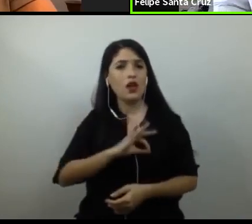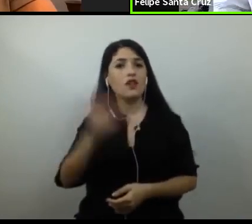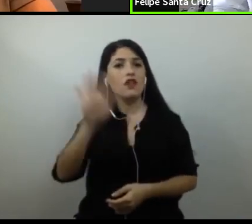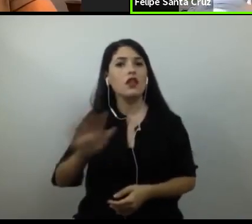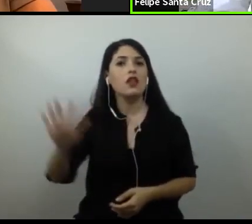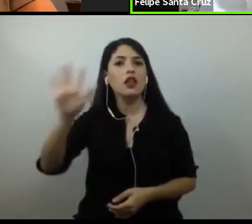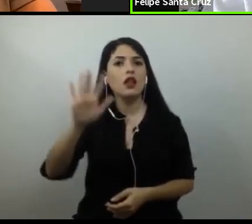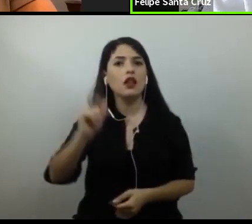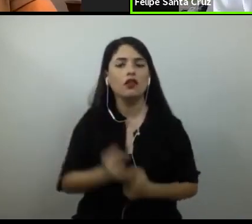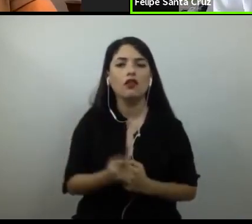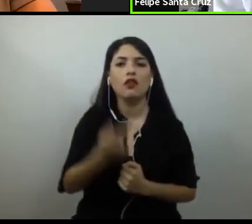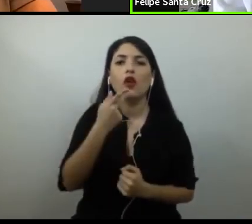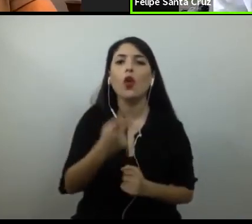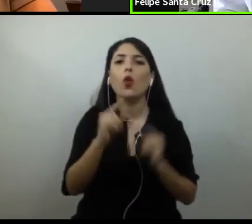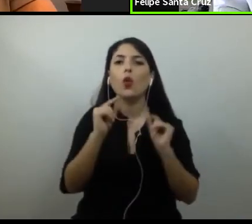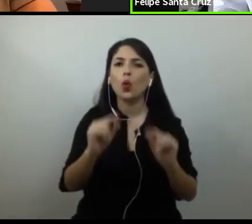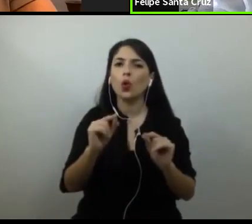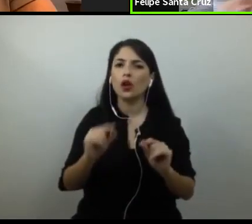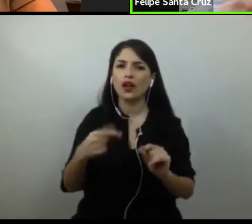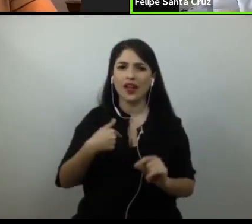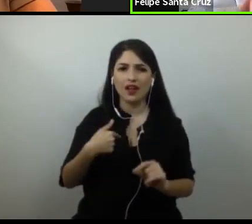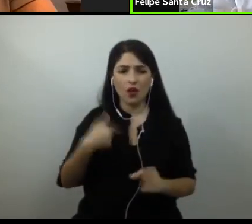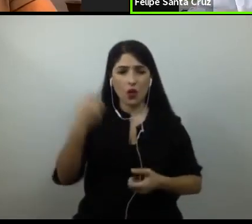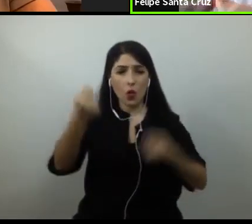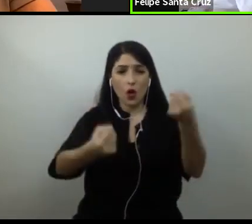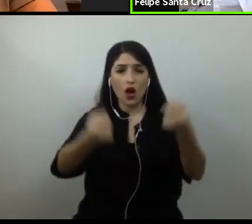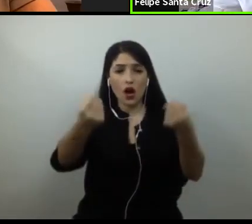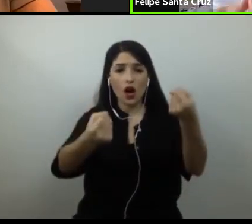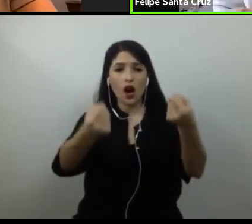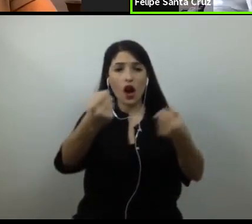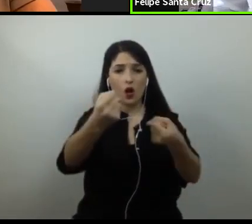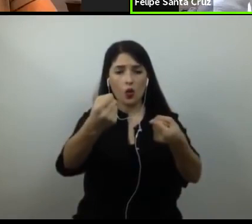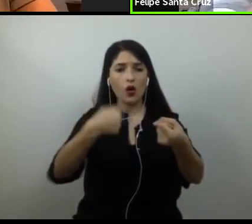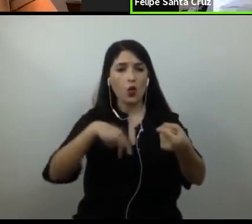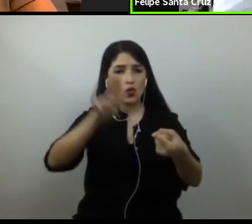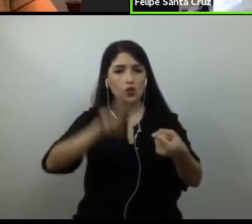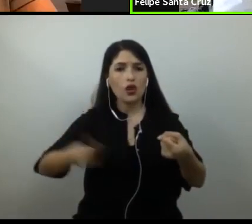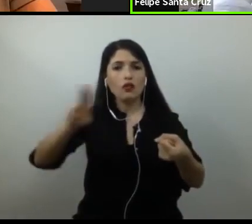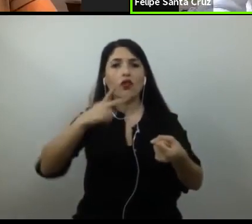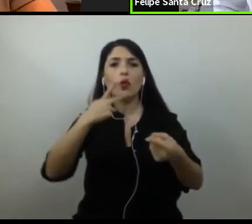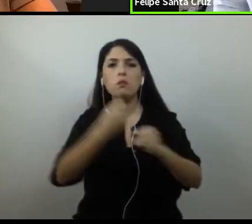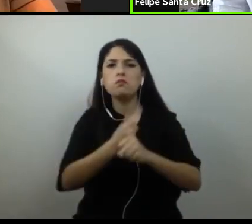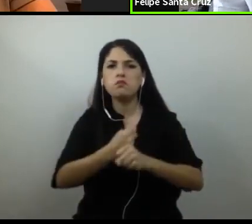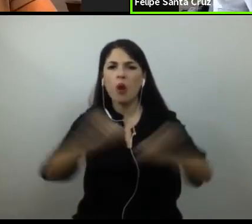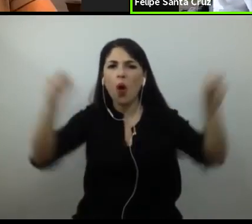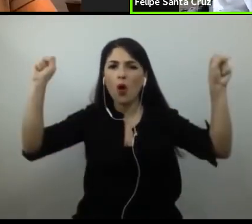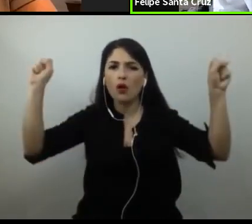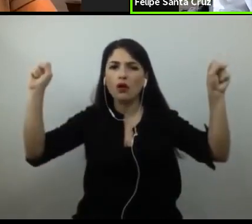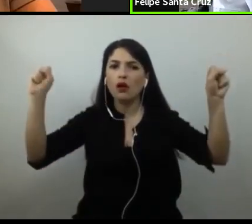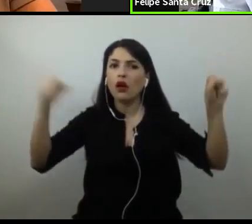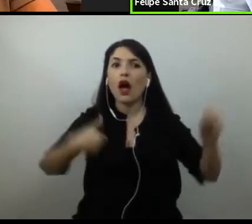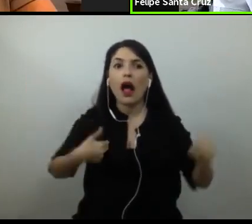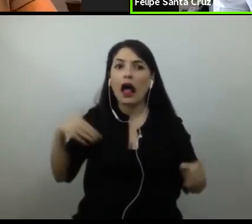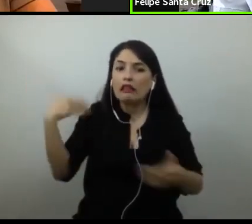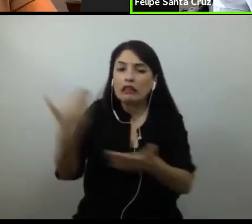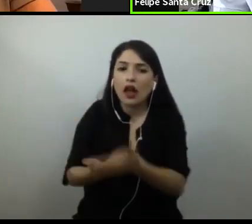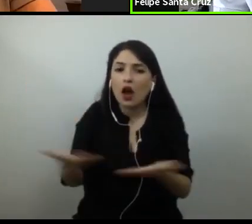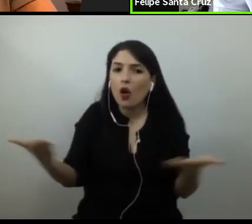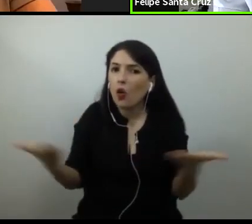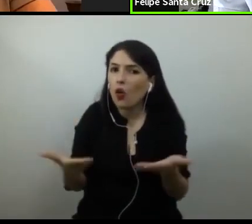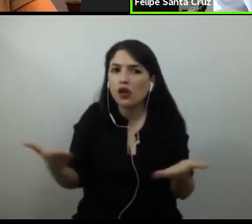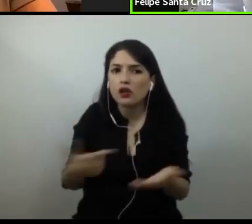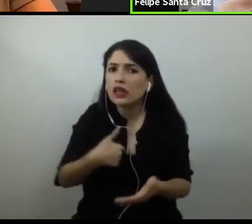utilizava e que iam explodir esse carro. Até hoje ninguém foi ouvido, assim como não foi ouvido nos episódios da Patrícia Campos